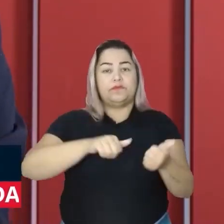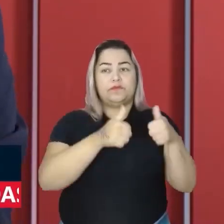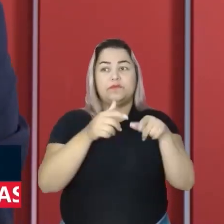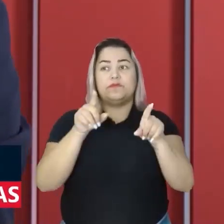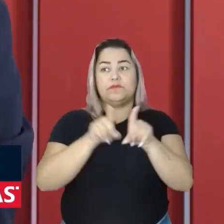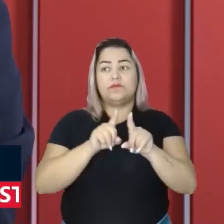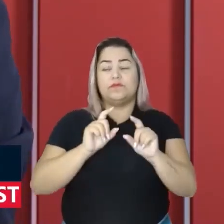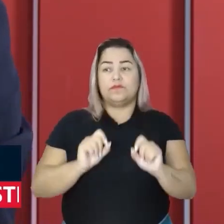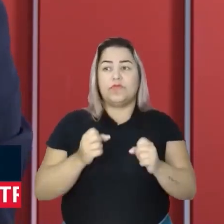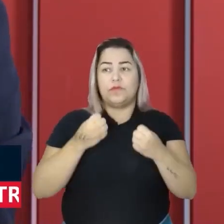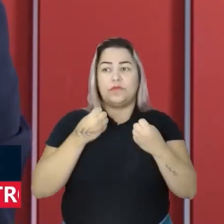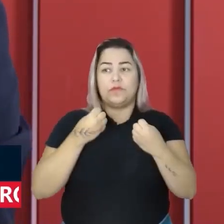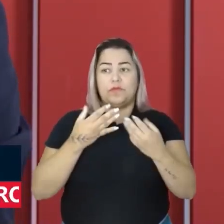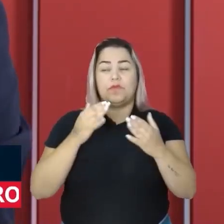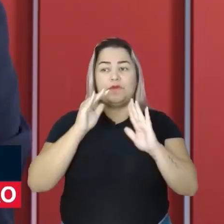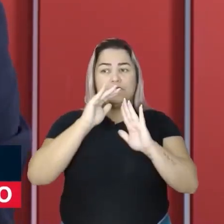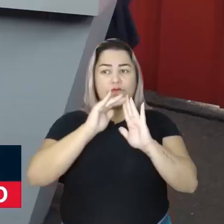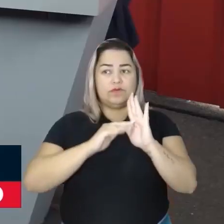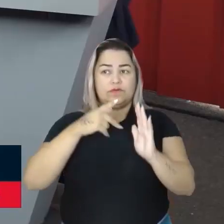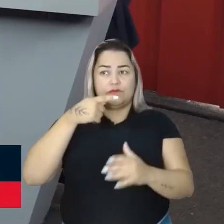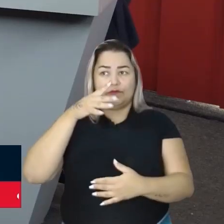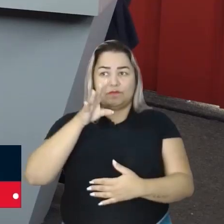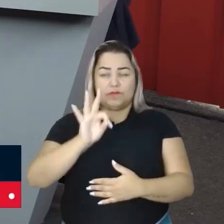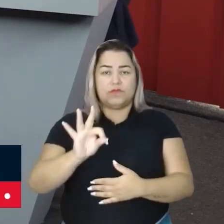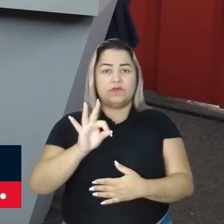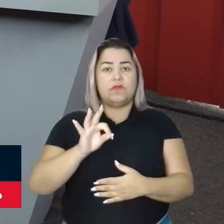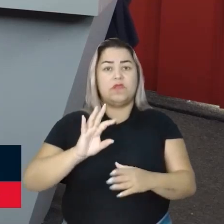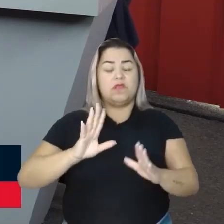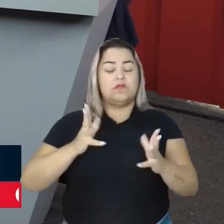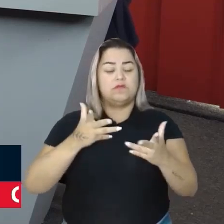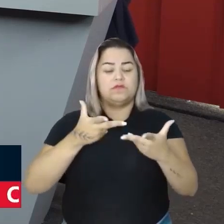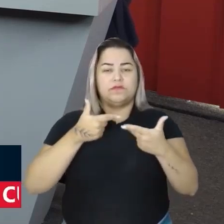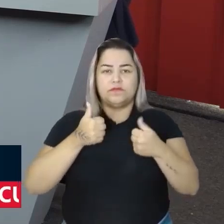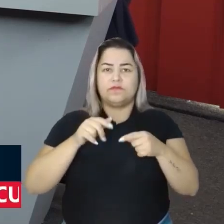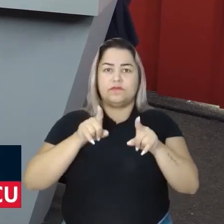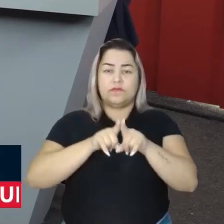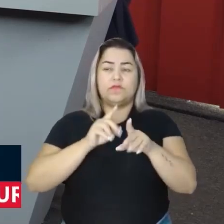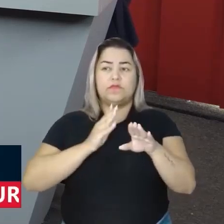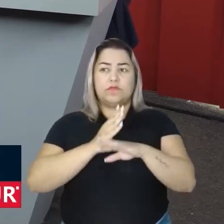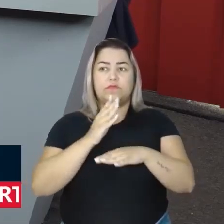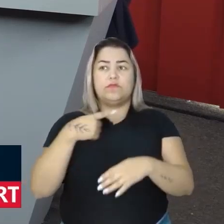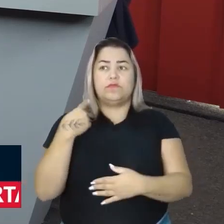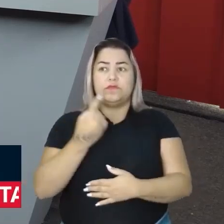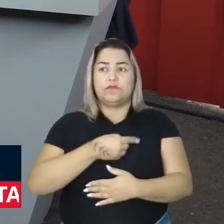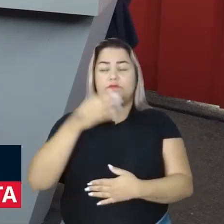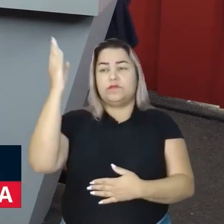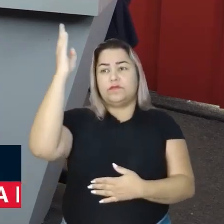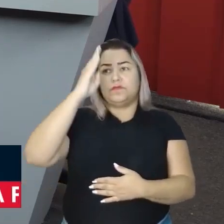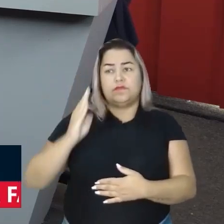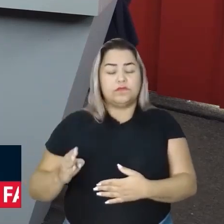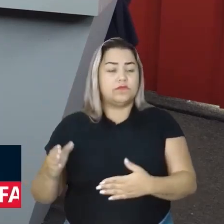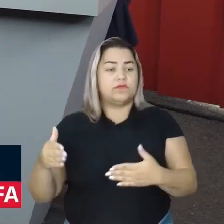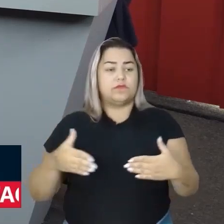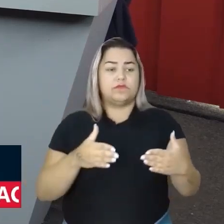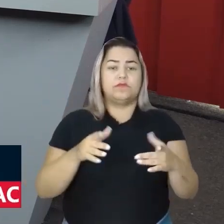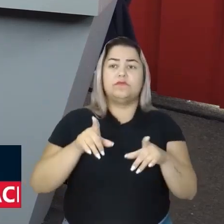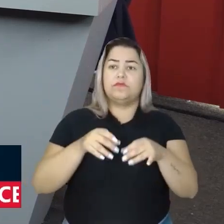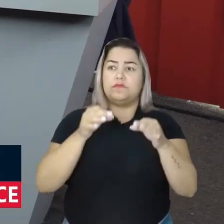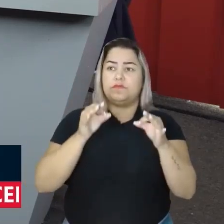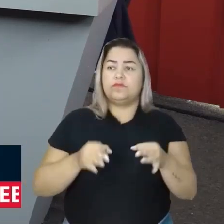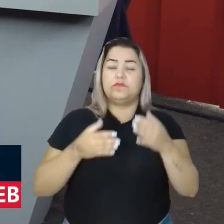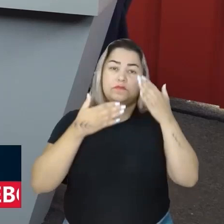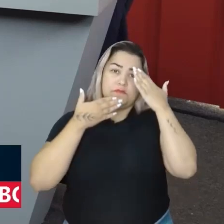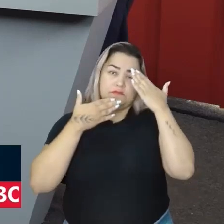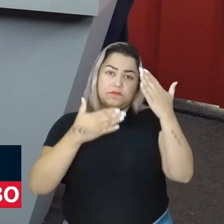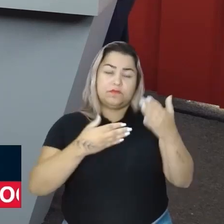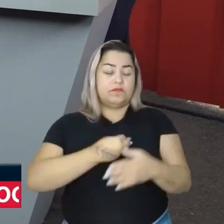positivamente no programa do PT esse sucesso que estamos tendo no nosso Brasil. É o Brasil no rumo certo, né, deputado? Muito obrigada pela